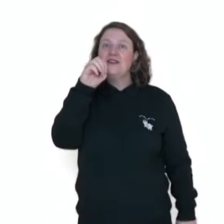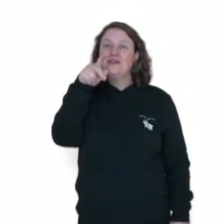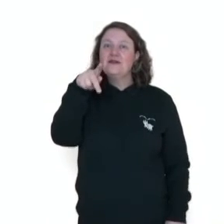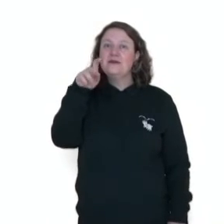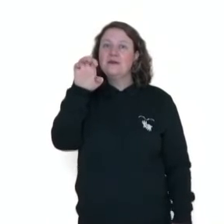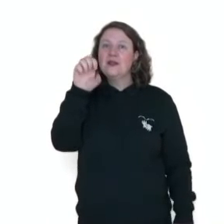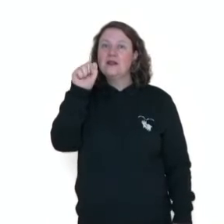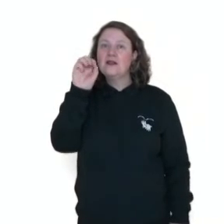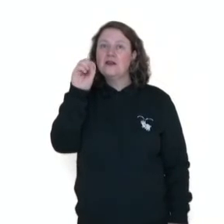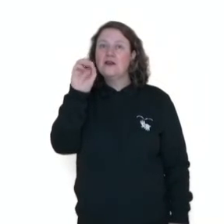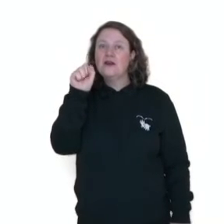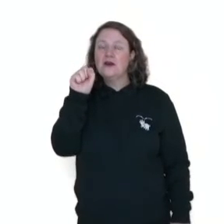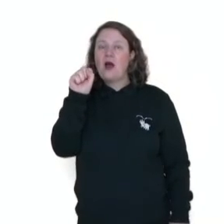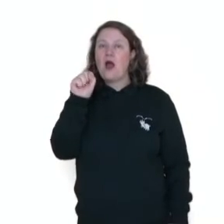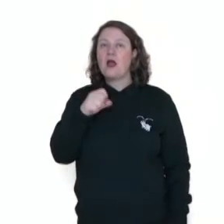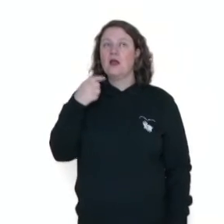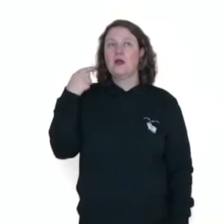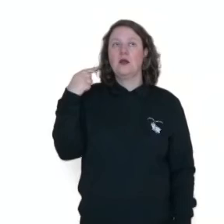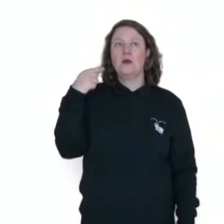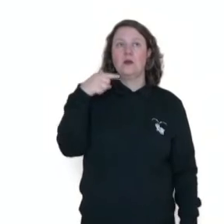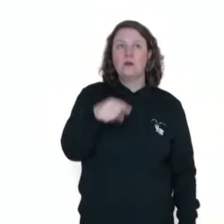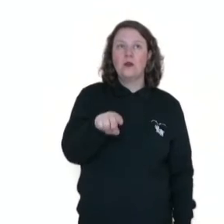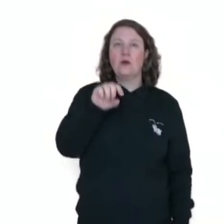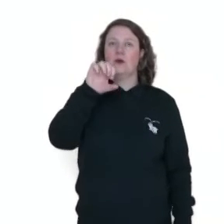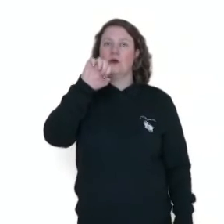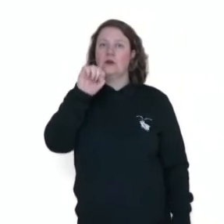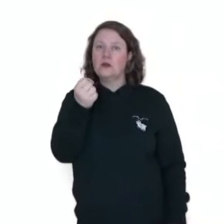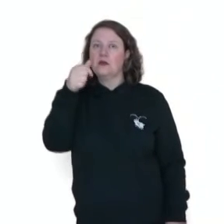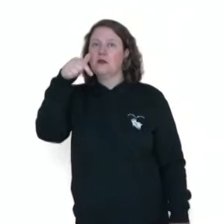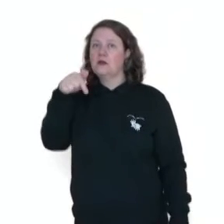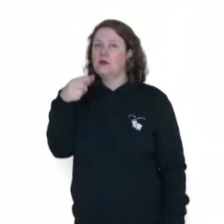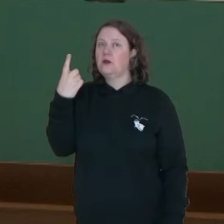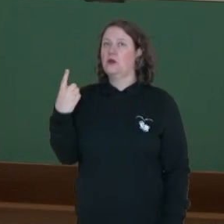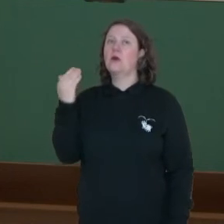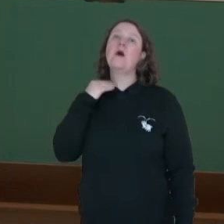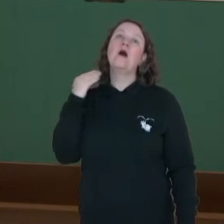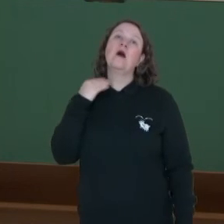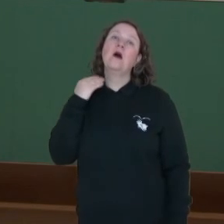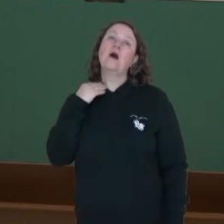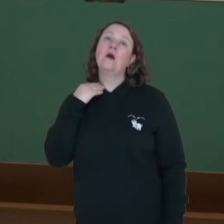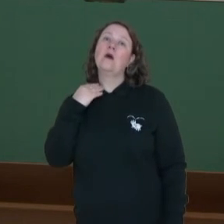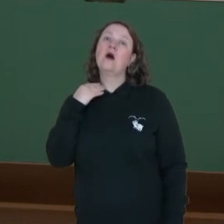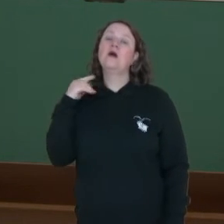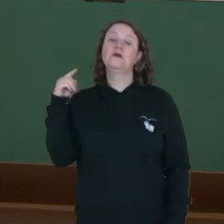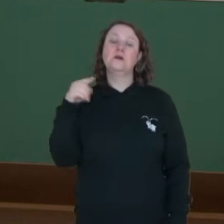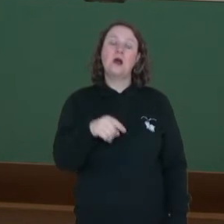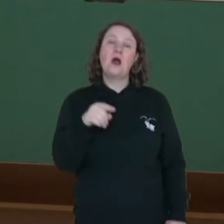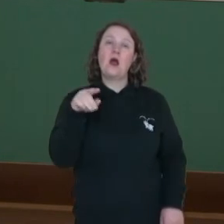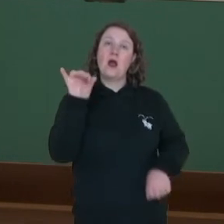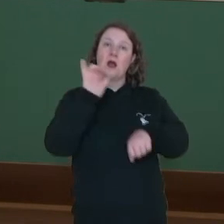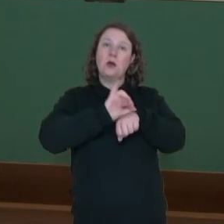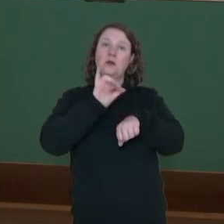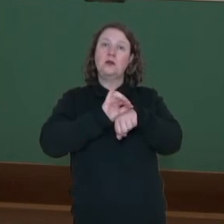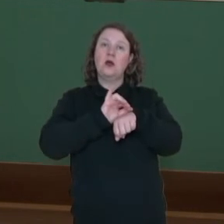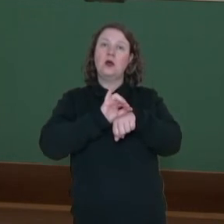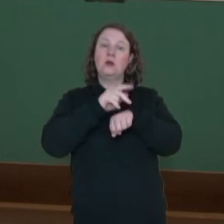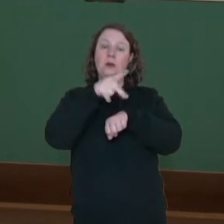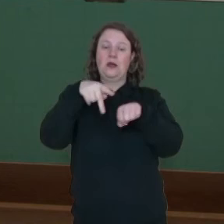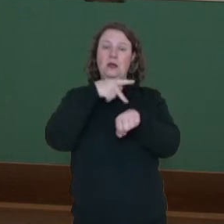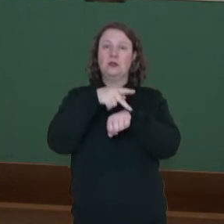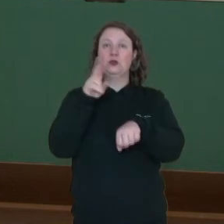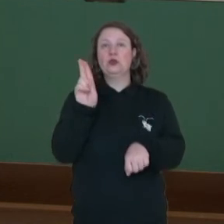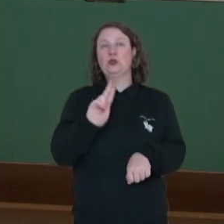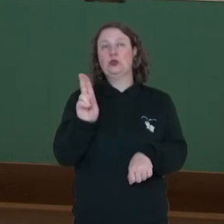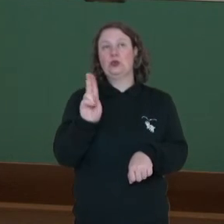em 1871 pela filial do Banco Mauá, lá na capital do Uruguai, né? O Barão de Mauá, como a gente já comentou, um